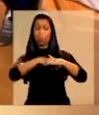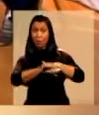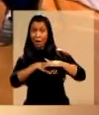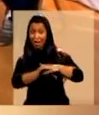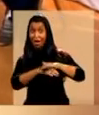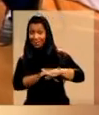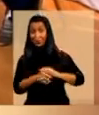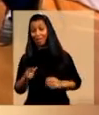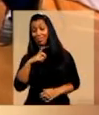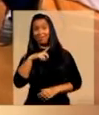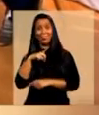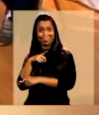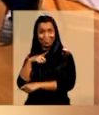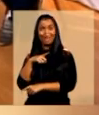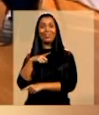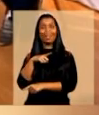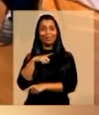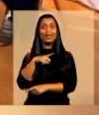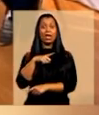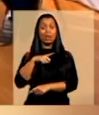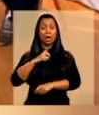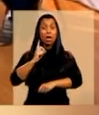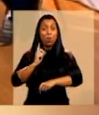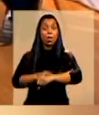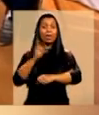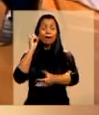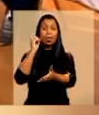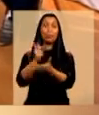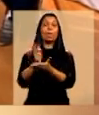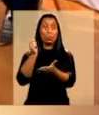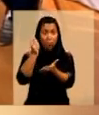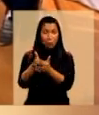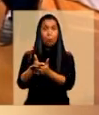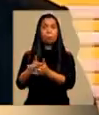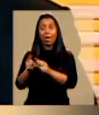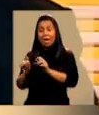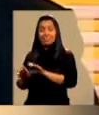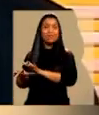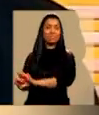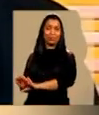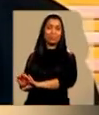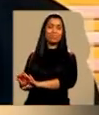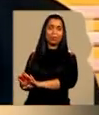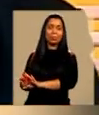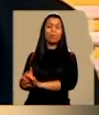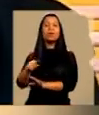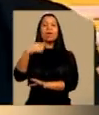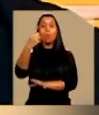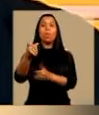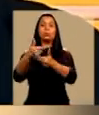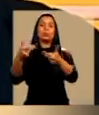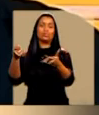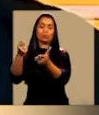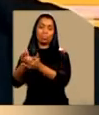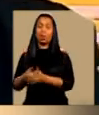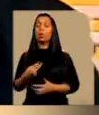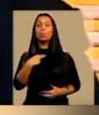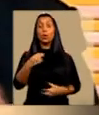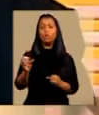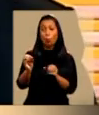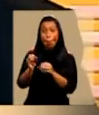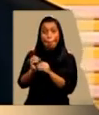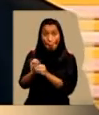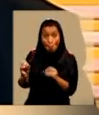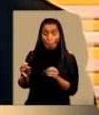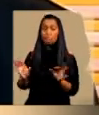que poupar um pouco do que ela tem e chega quando ela compra, ela ainda deixa um pouco do que ela precisa para outros recursos. Nunca você